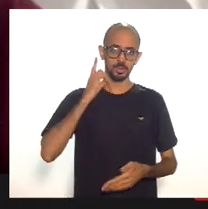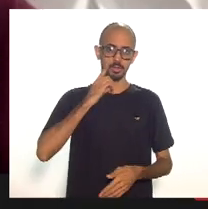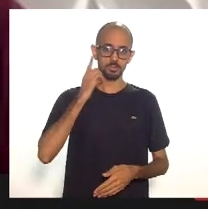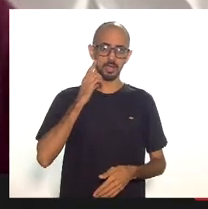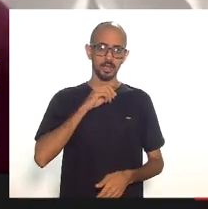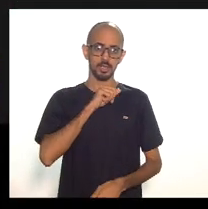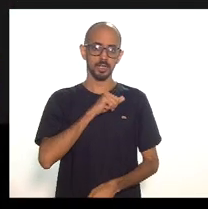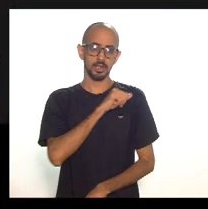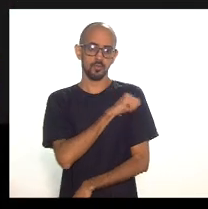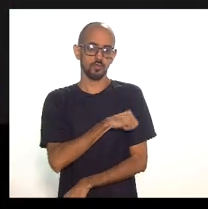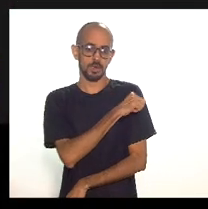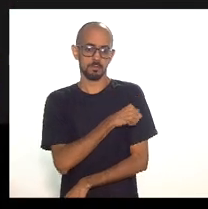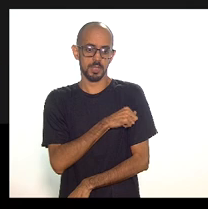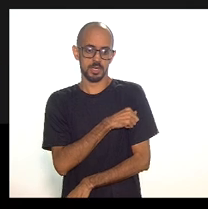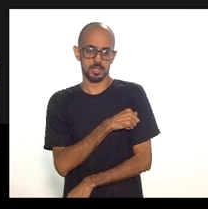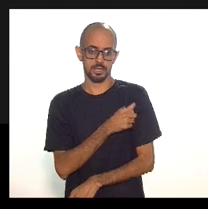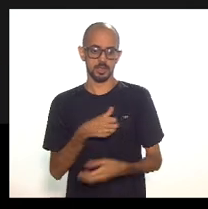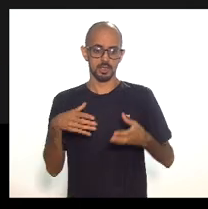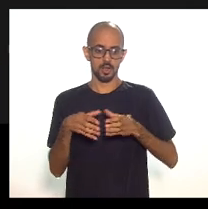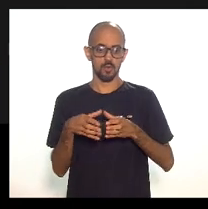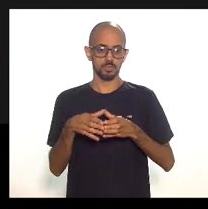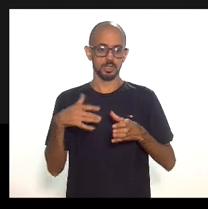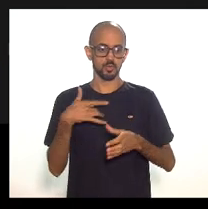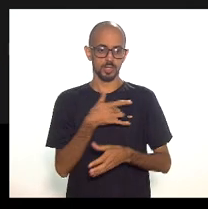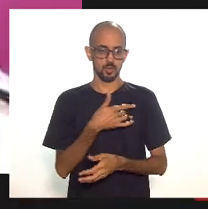de Saúde. Bem,